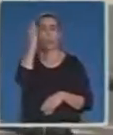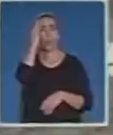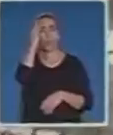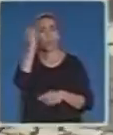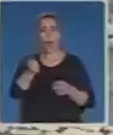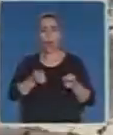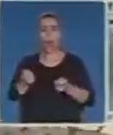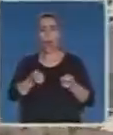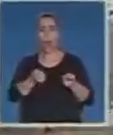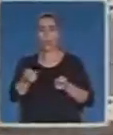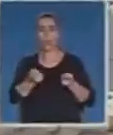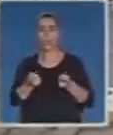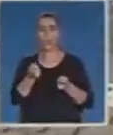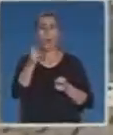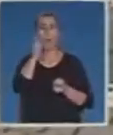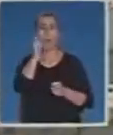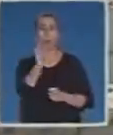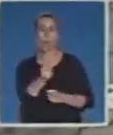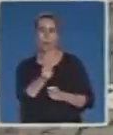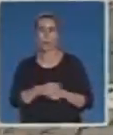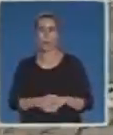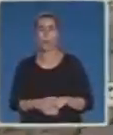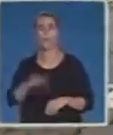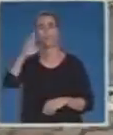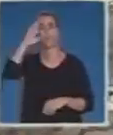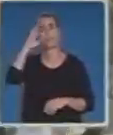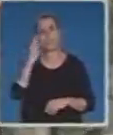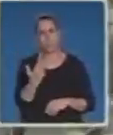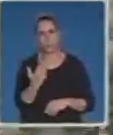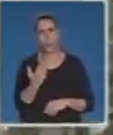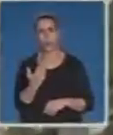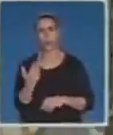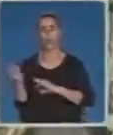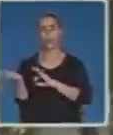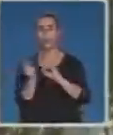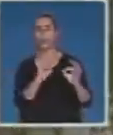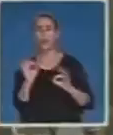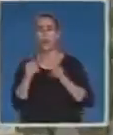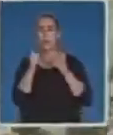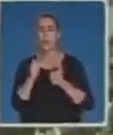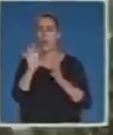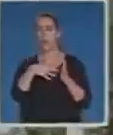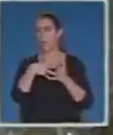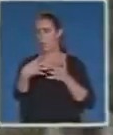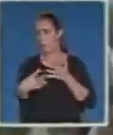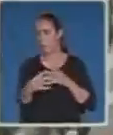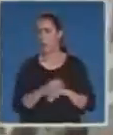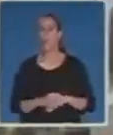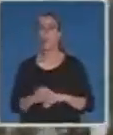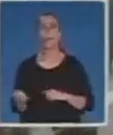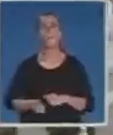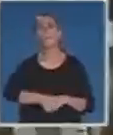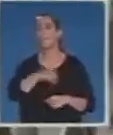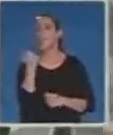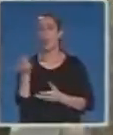de organização por parte de quem comanda. Sabemos que por mais bem elaborados que sejam os planos e por melhores relações